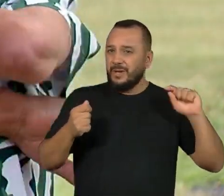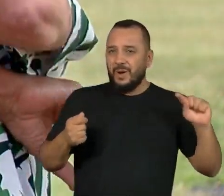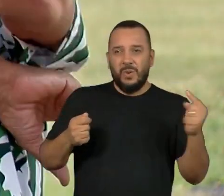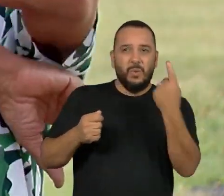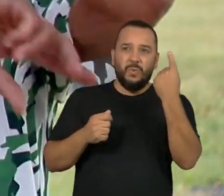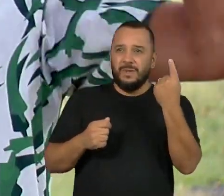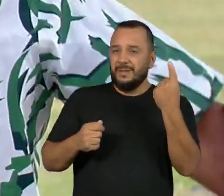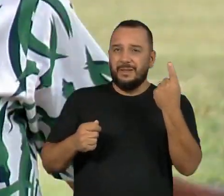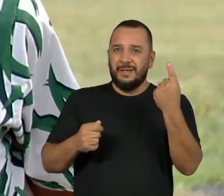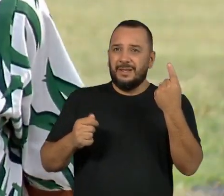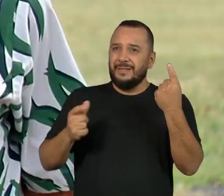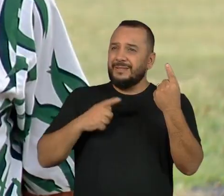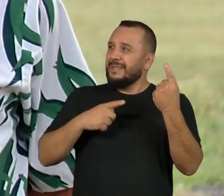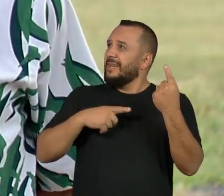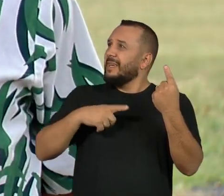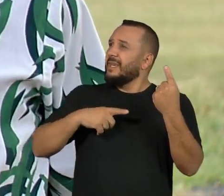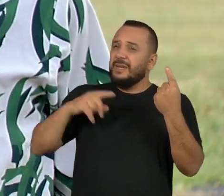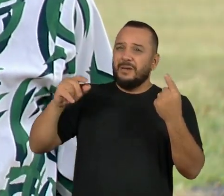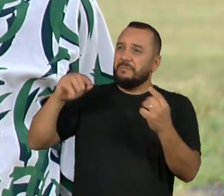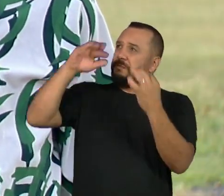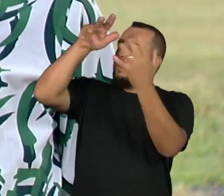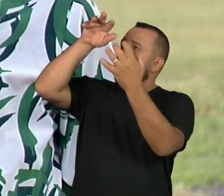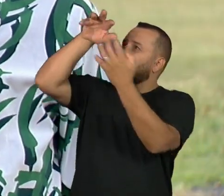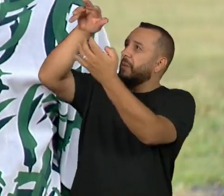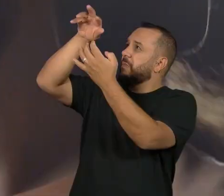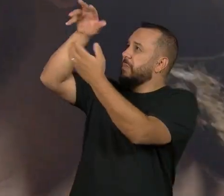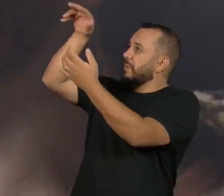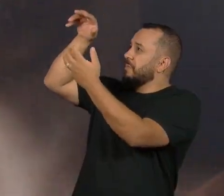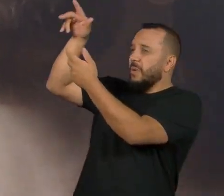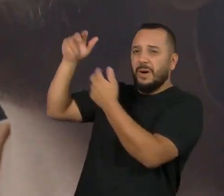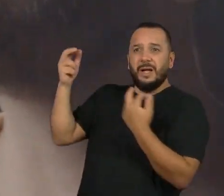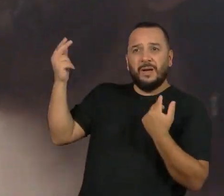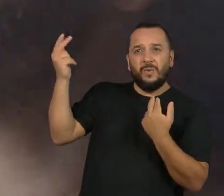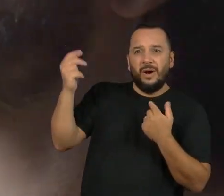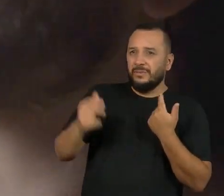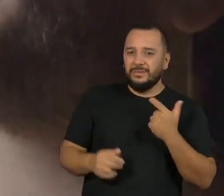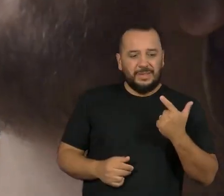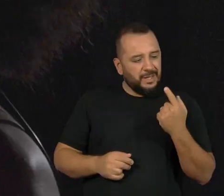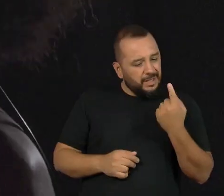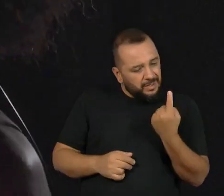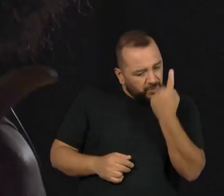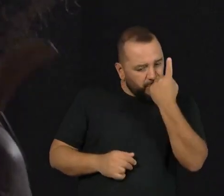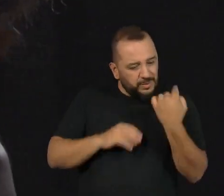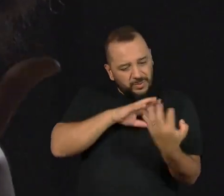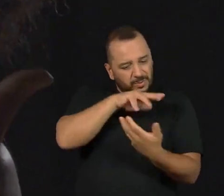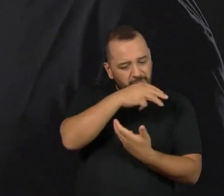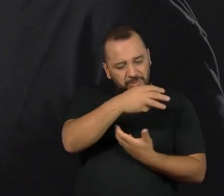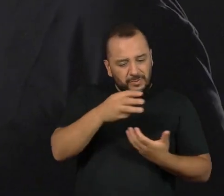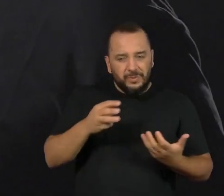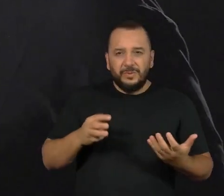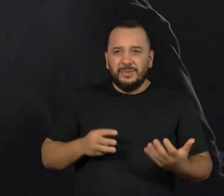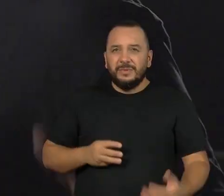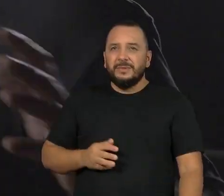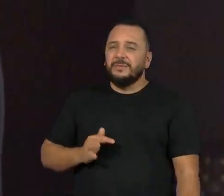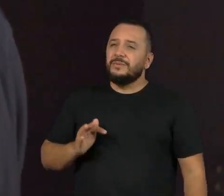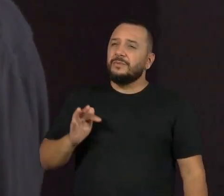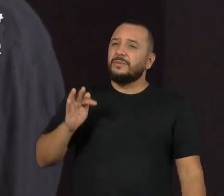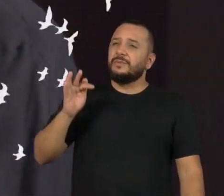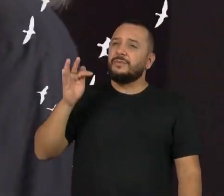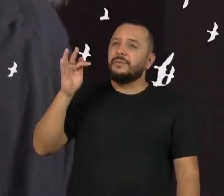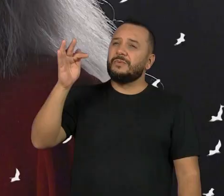num espaço imenso do universo, né? Nosso destino final,